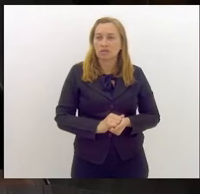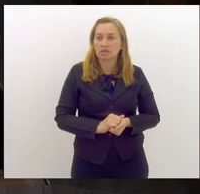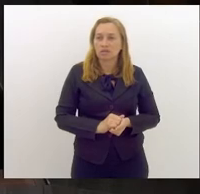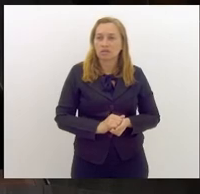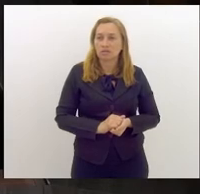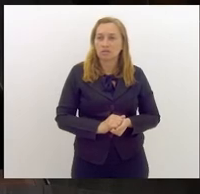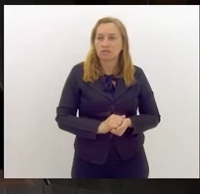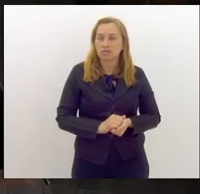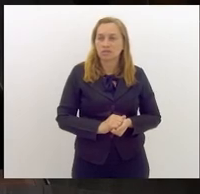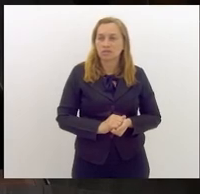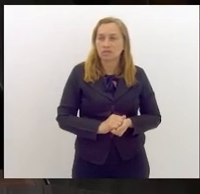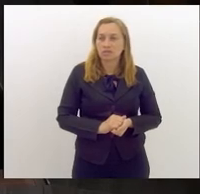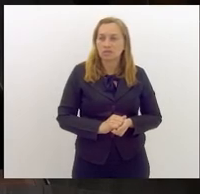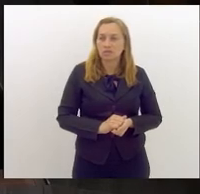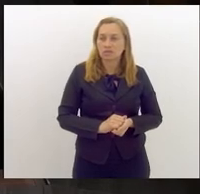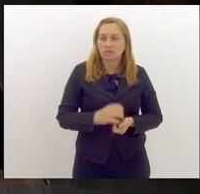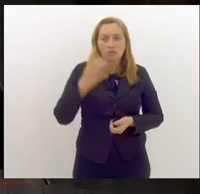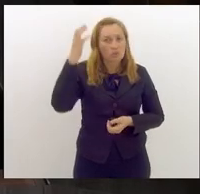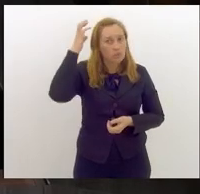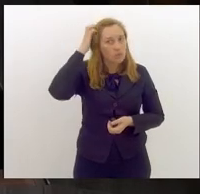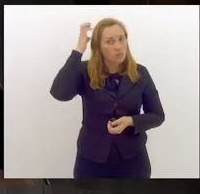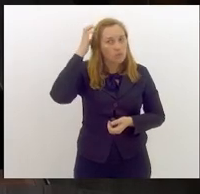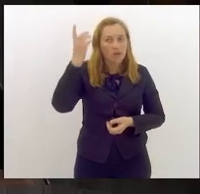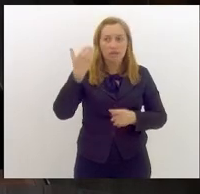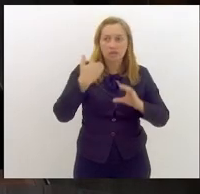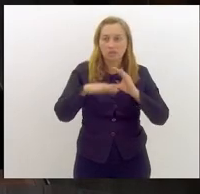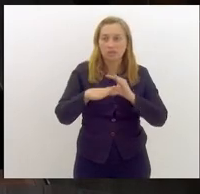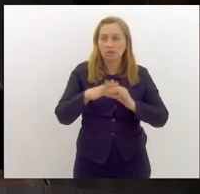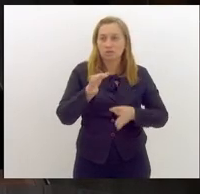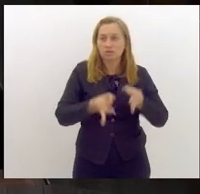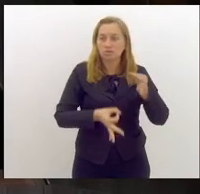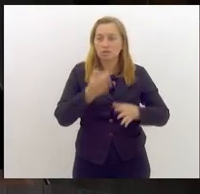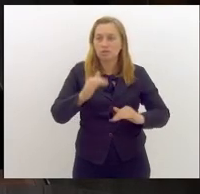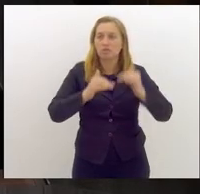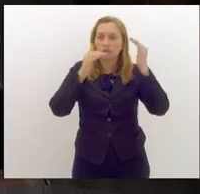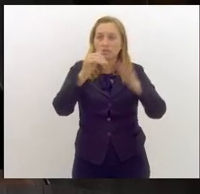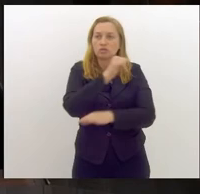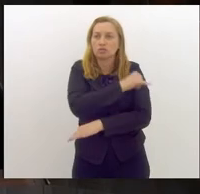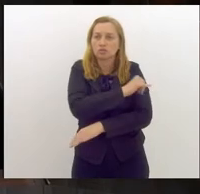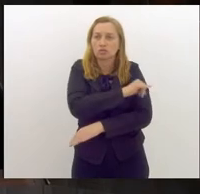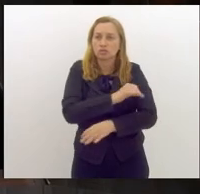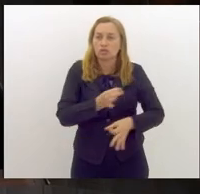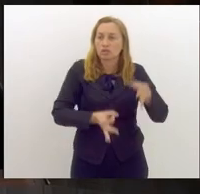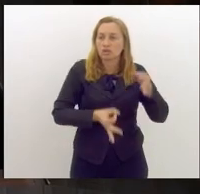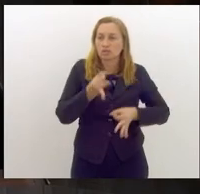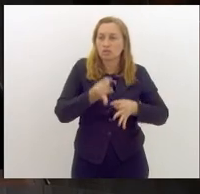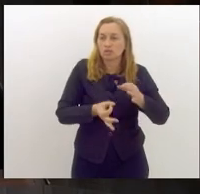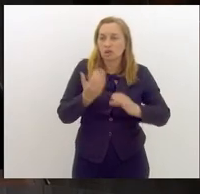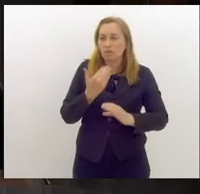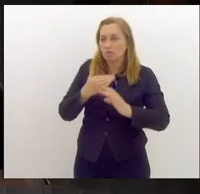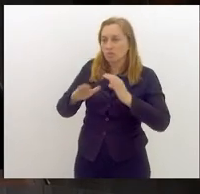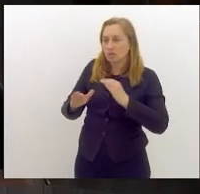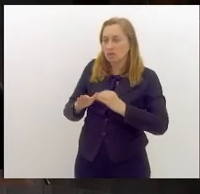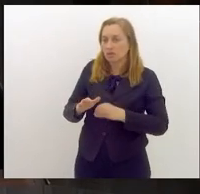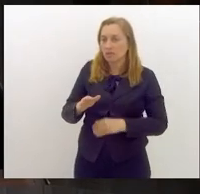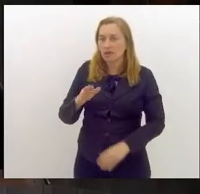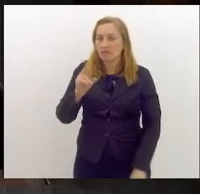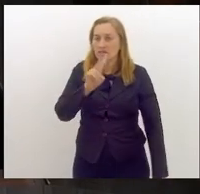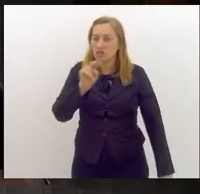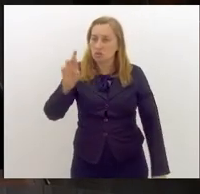a o transitado julgado manda para o Tribunal de Justiça do Rio o tribunal manda para Vassouras